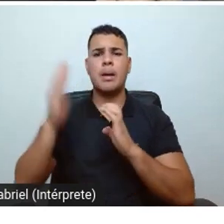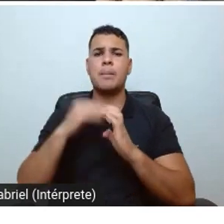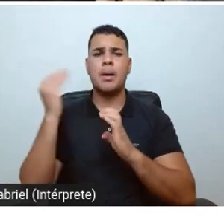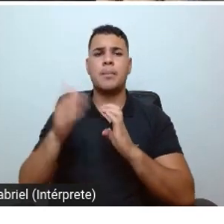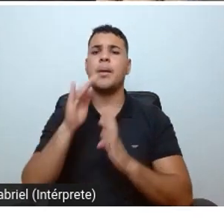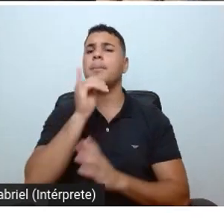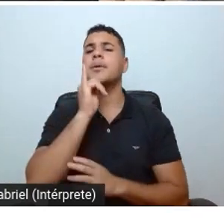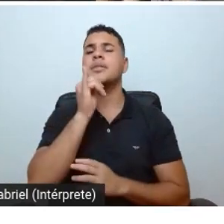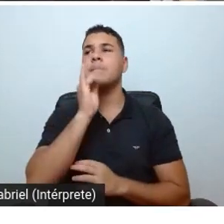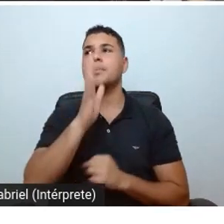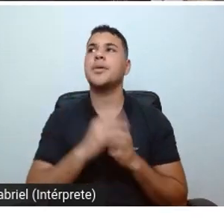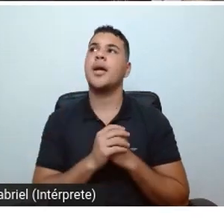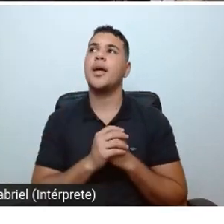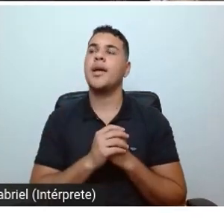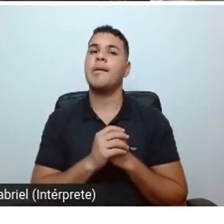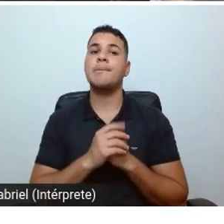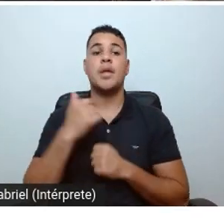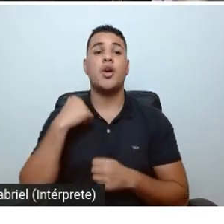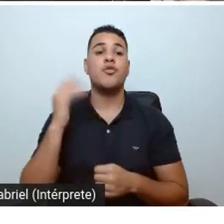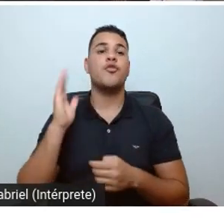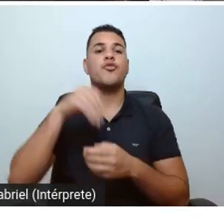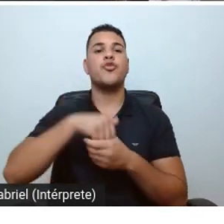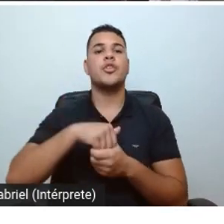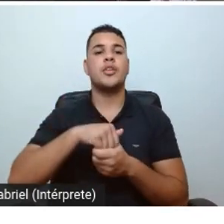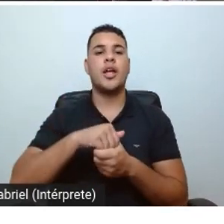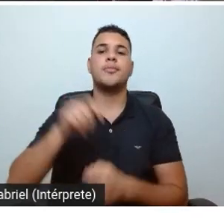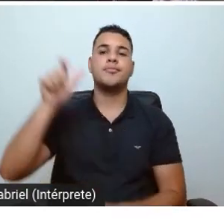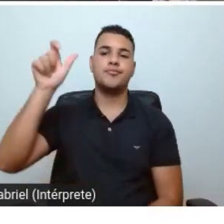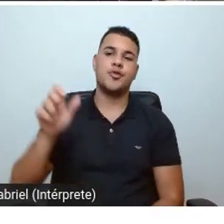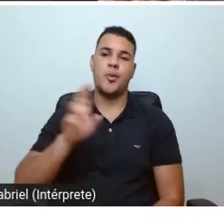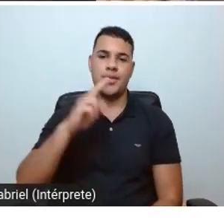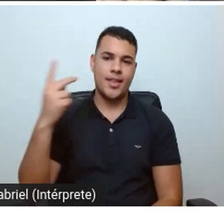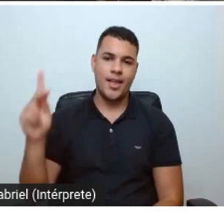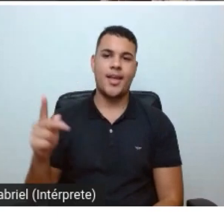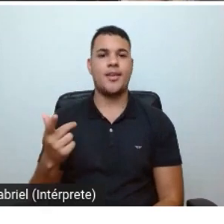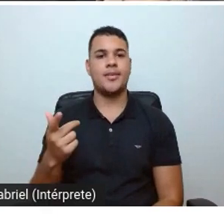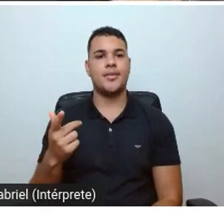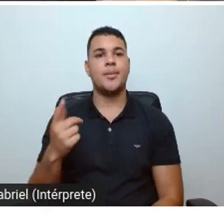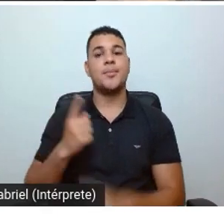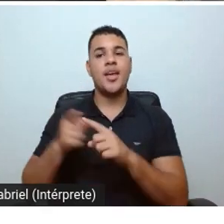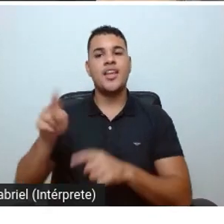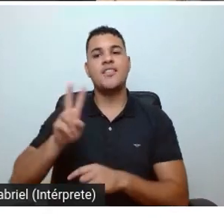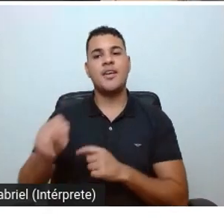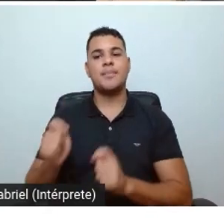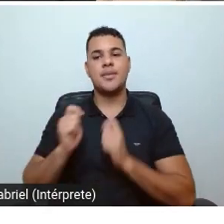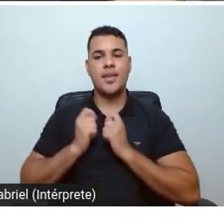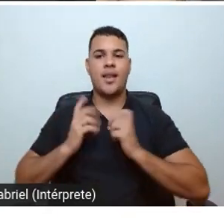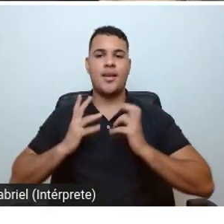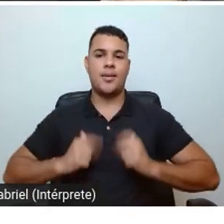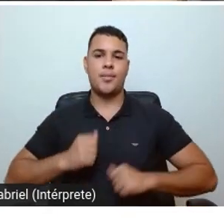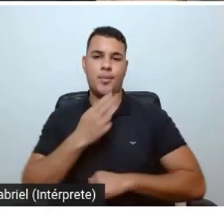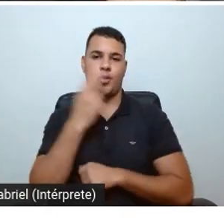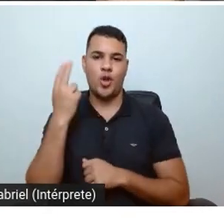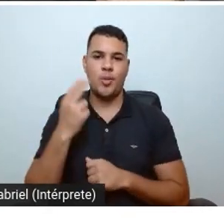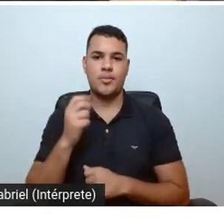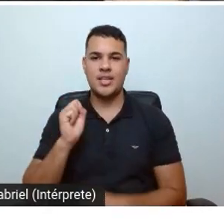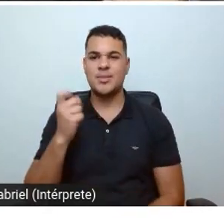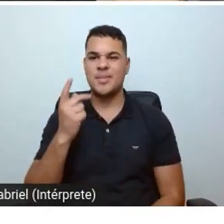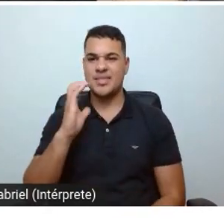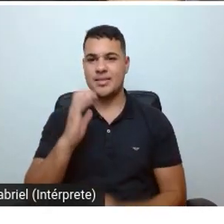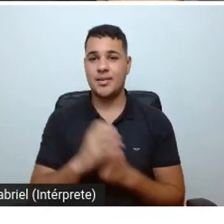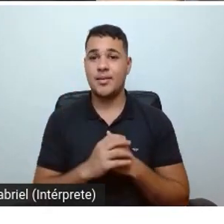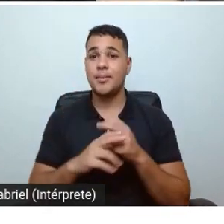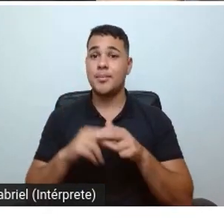como eu vou votar no fulano, né? Então, eram frases que ela não estava ainda